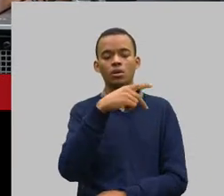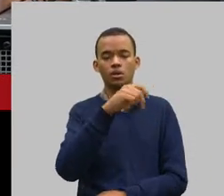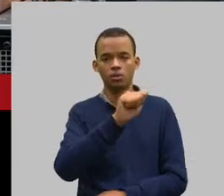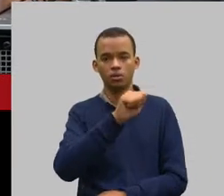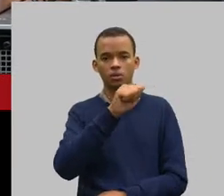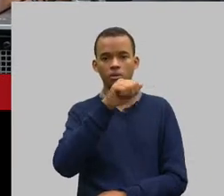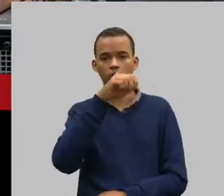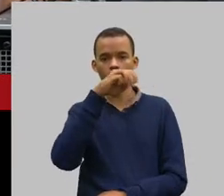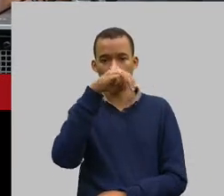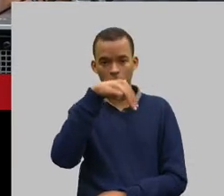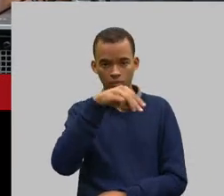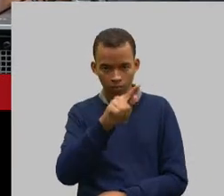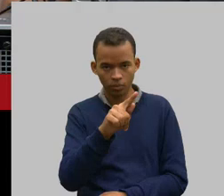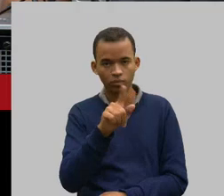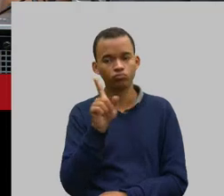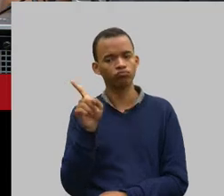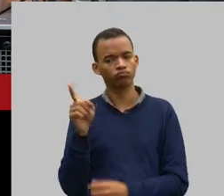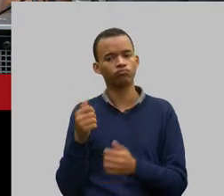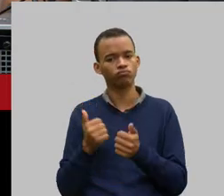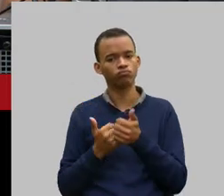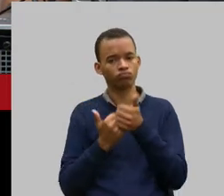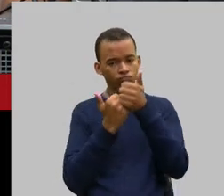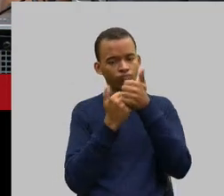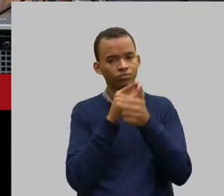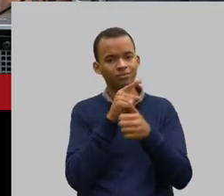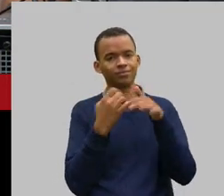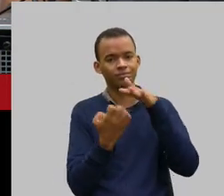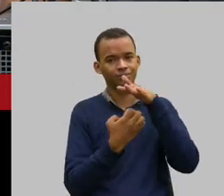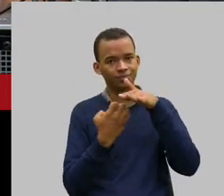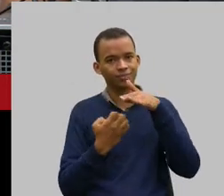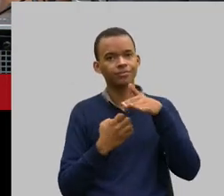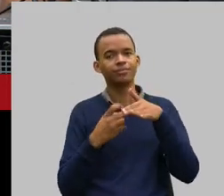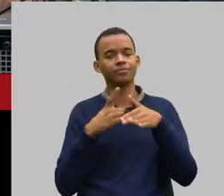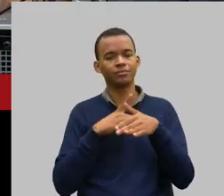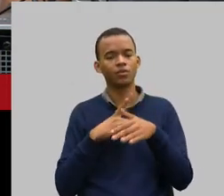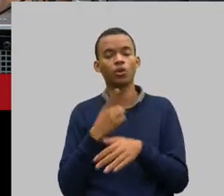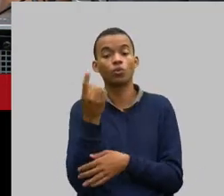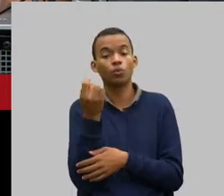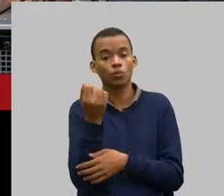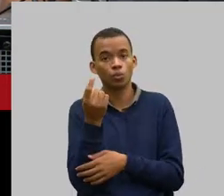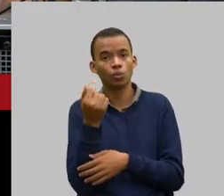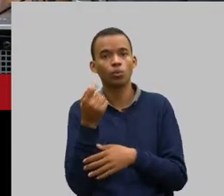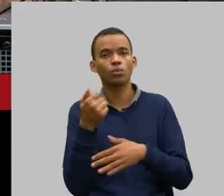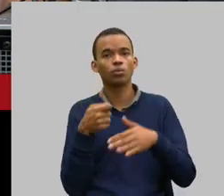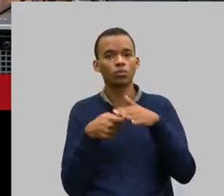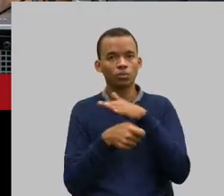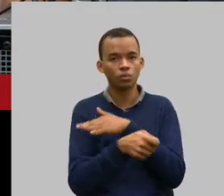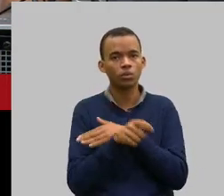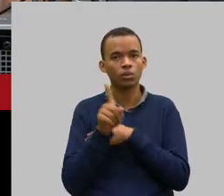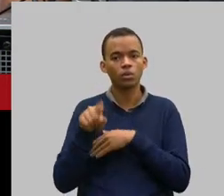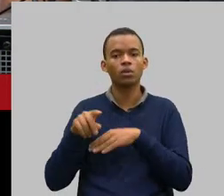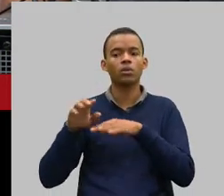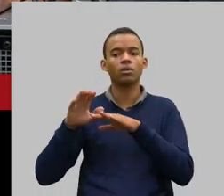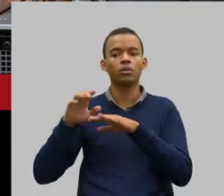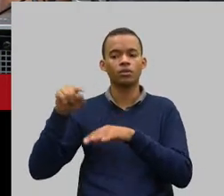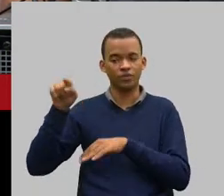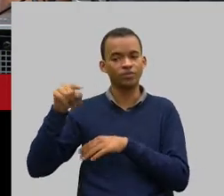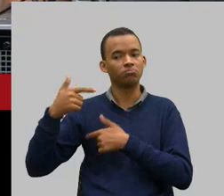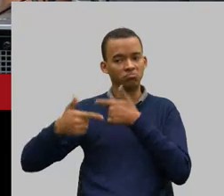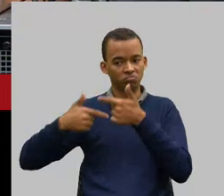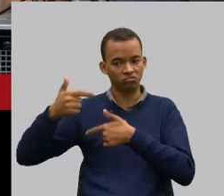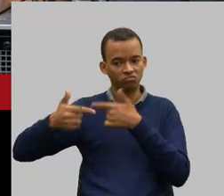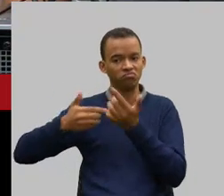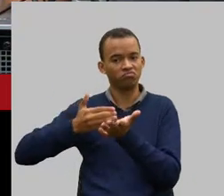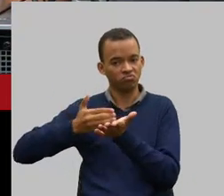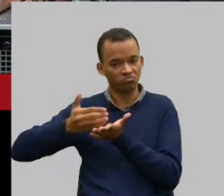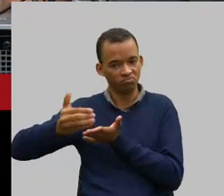dado um grande apoio né a EPAMIG hoje conta com recursos graças a uma iniciativa do Senhor que eu acompanho desde o início